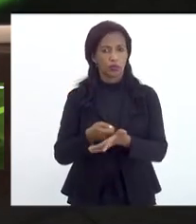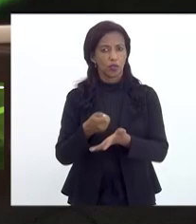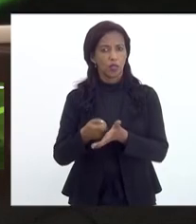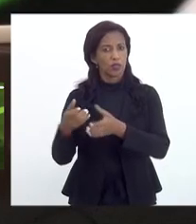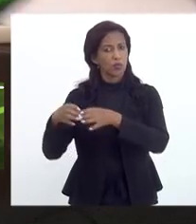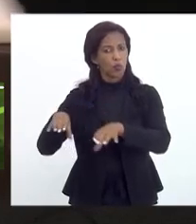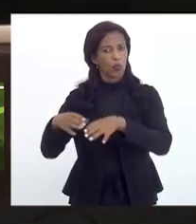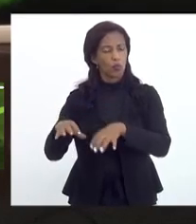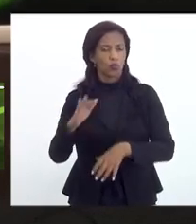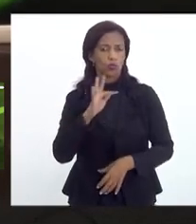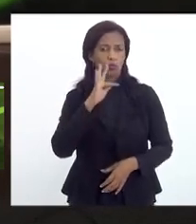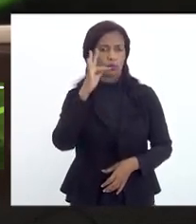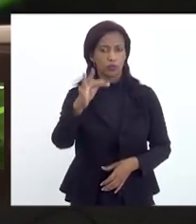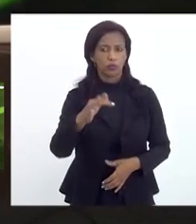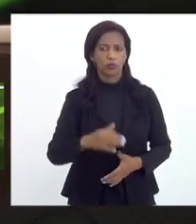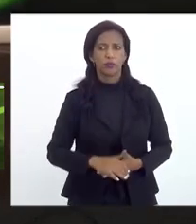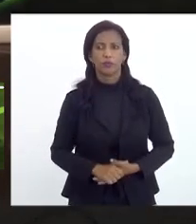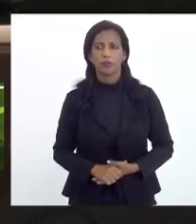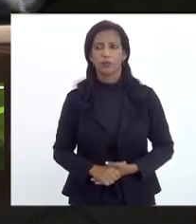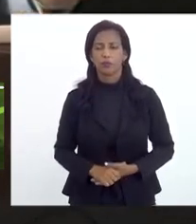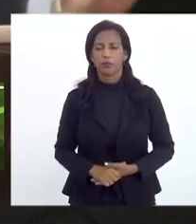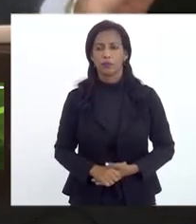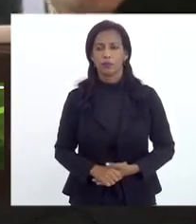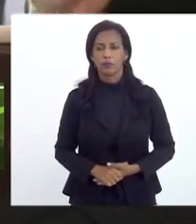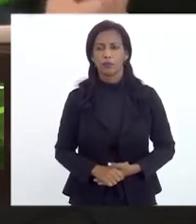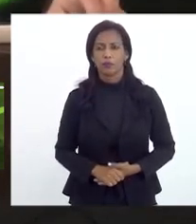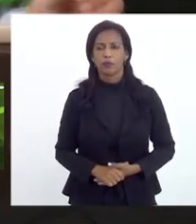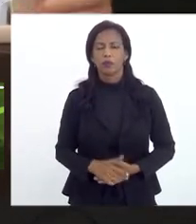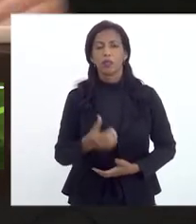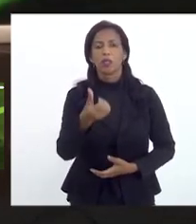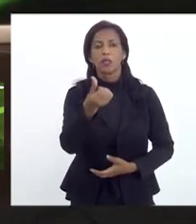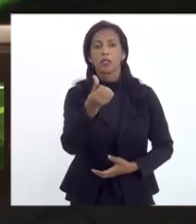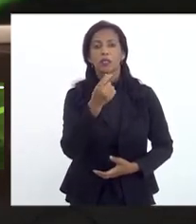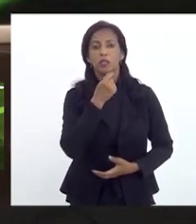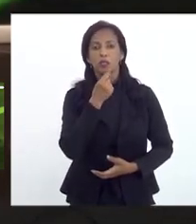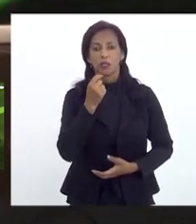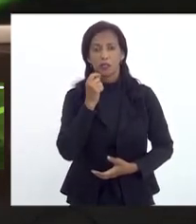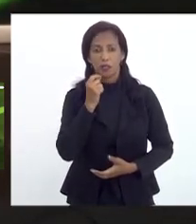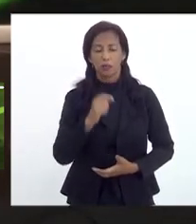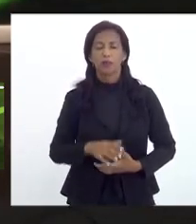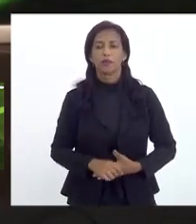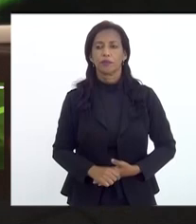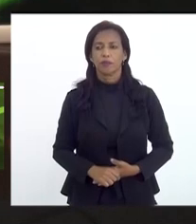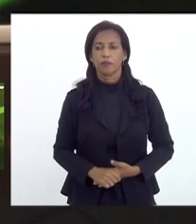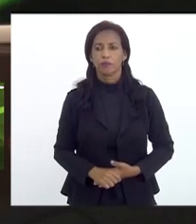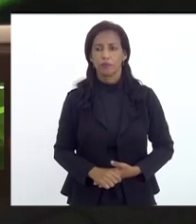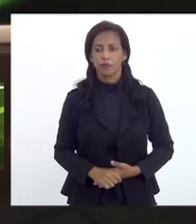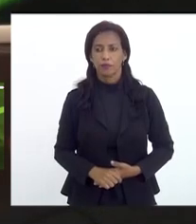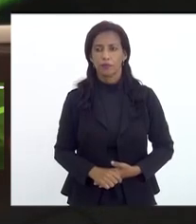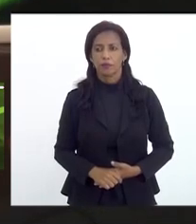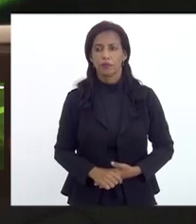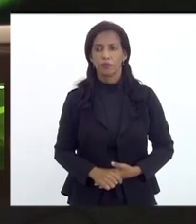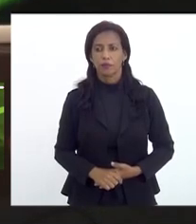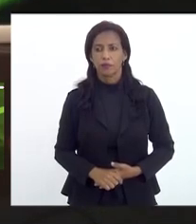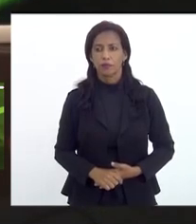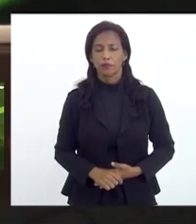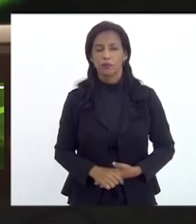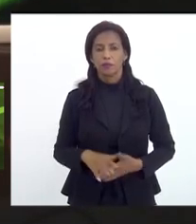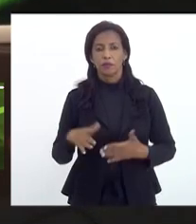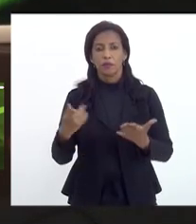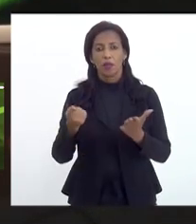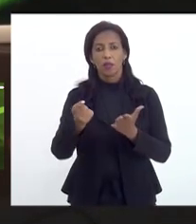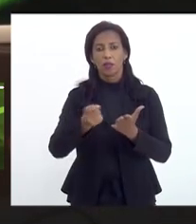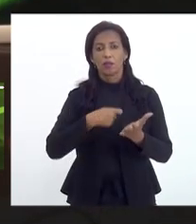concurso Para o futuro Mas você A falou da data 6 de setembro Ok Então vamos As inscrições